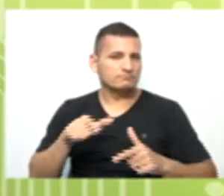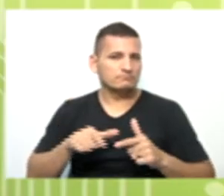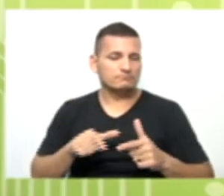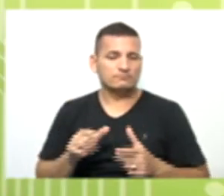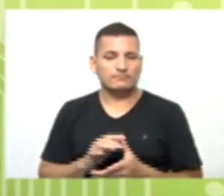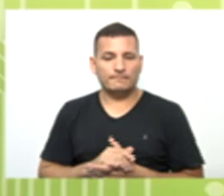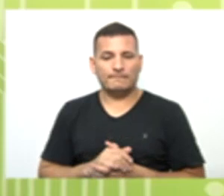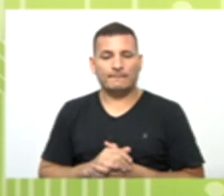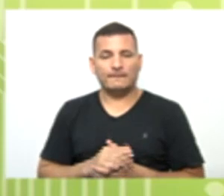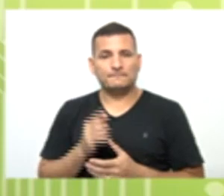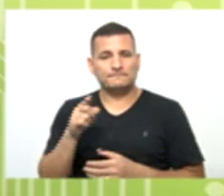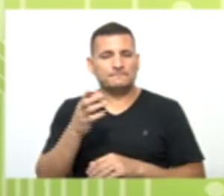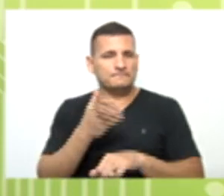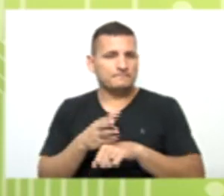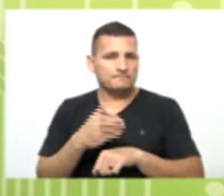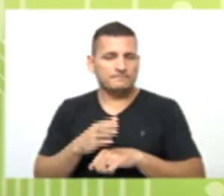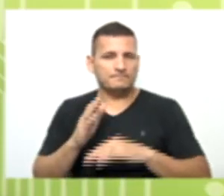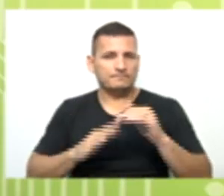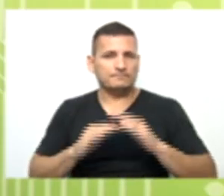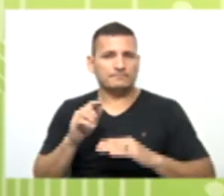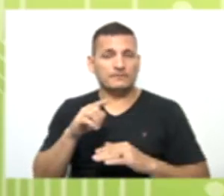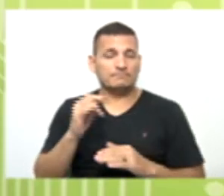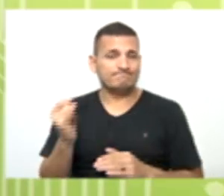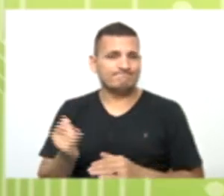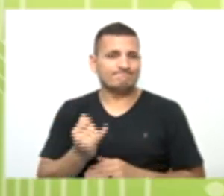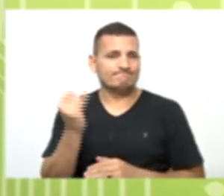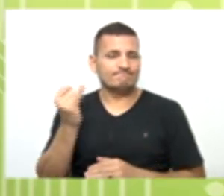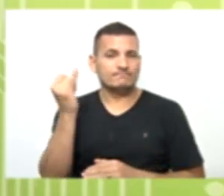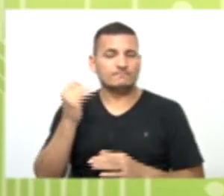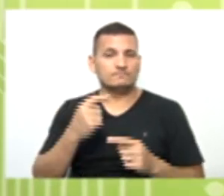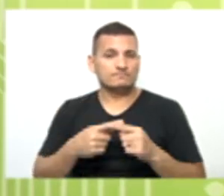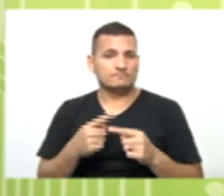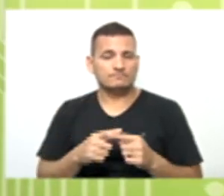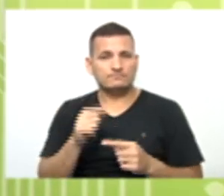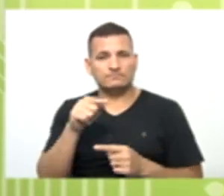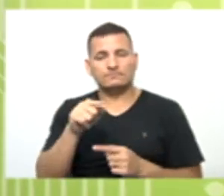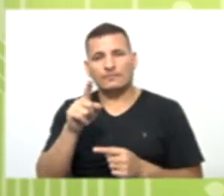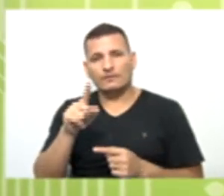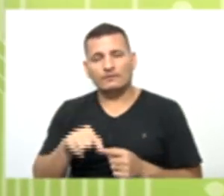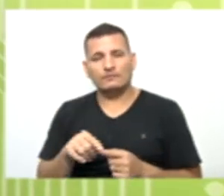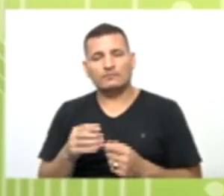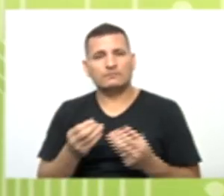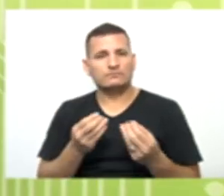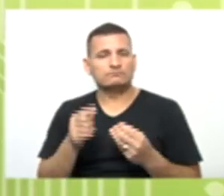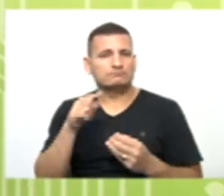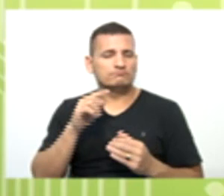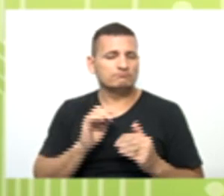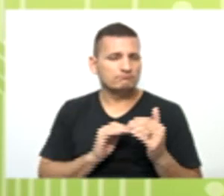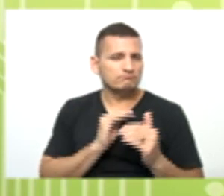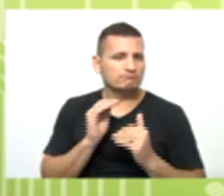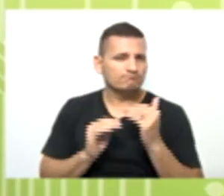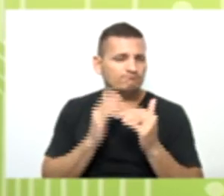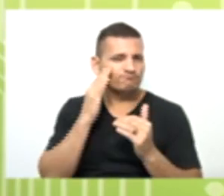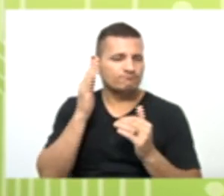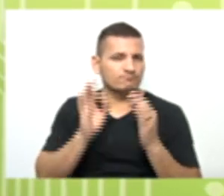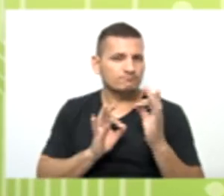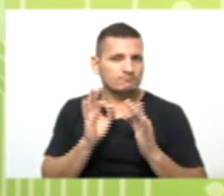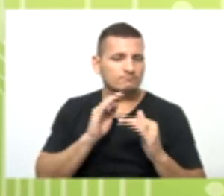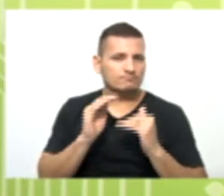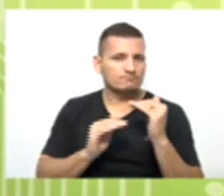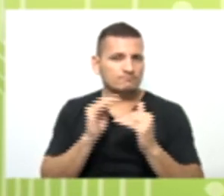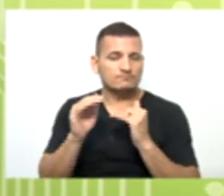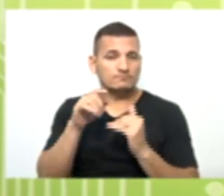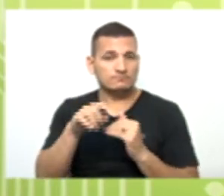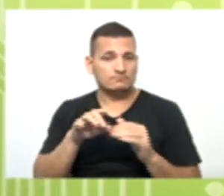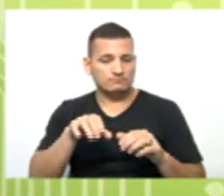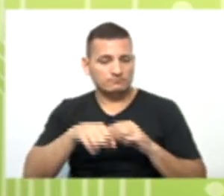essa prática profissional, ela é tão importante, por quê? Porque é um momento de construção, tá? Então, quando você